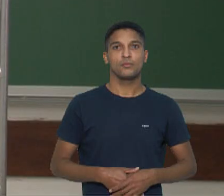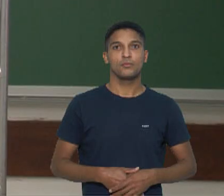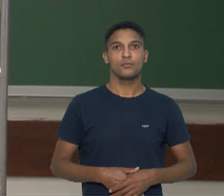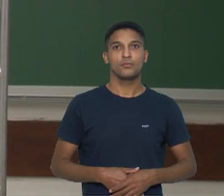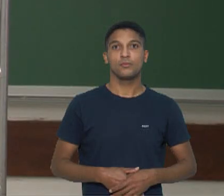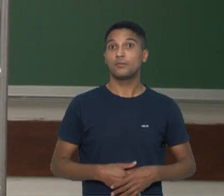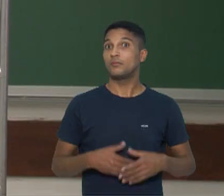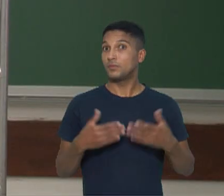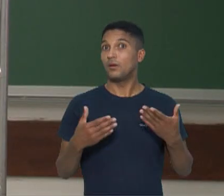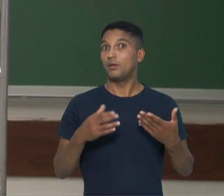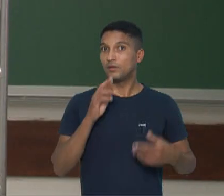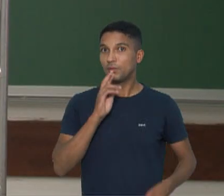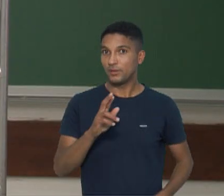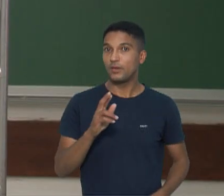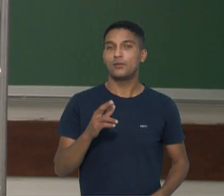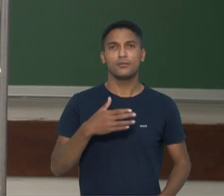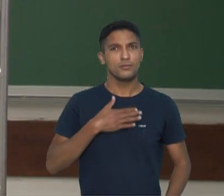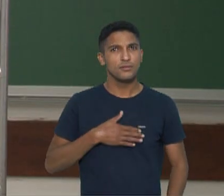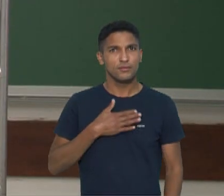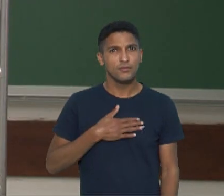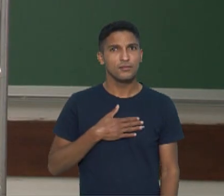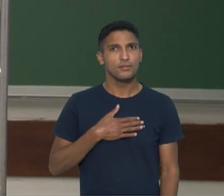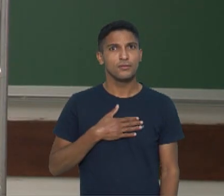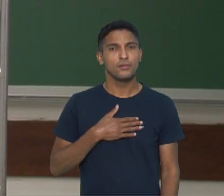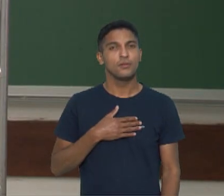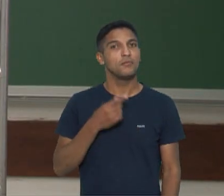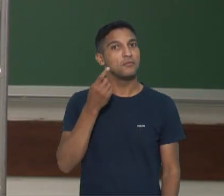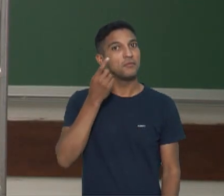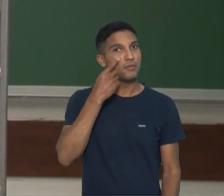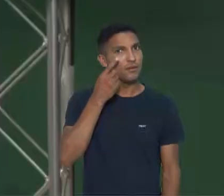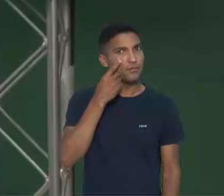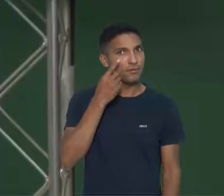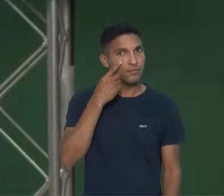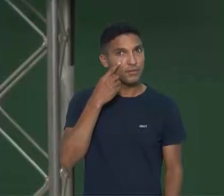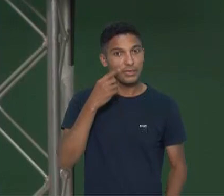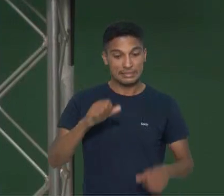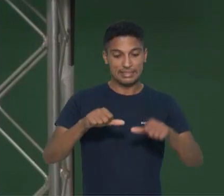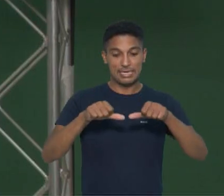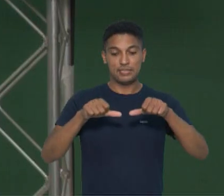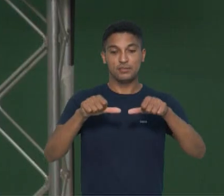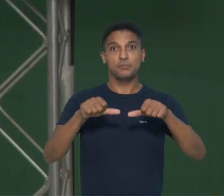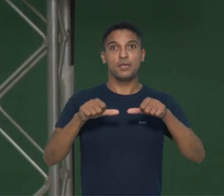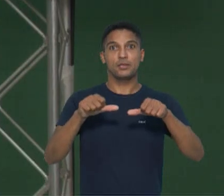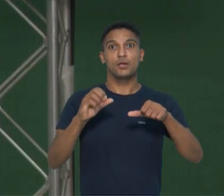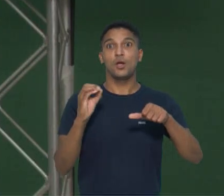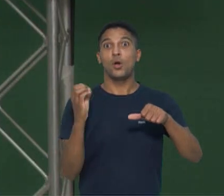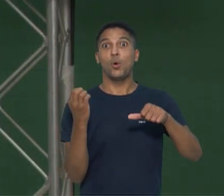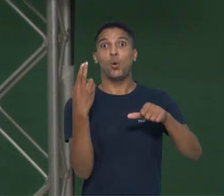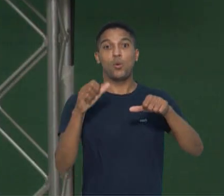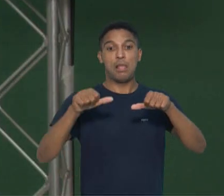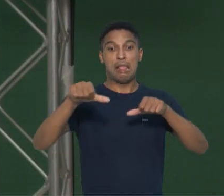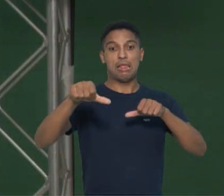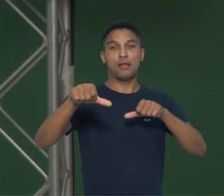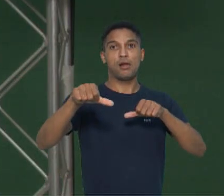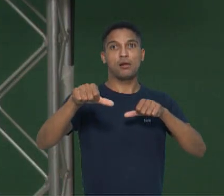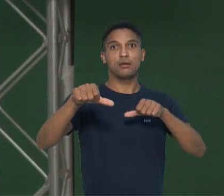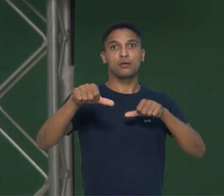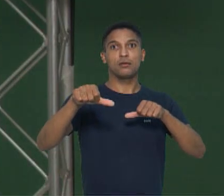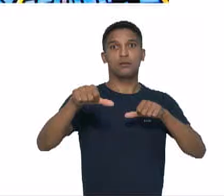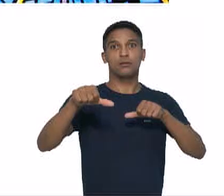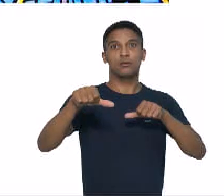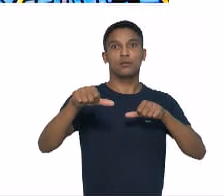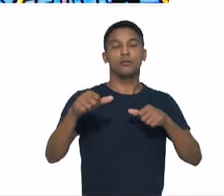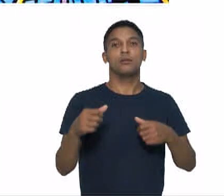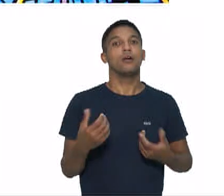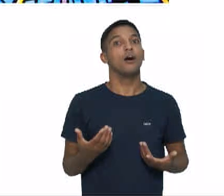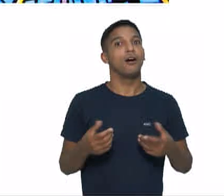Daí, respondido? Tranquilo? Vamos ver então se é simétrico ou assimétrico? Olha só, letra